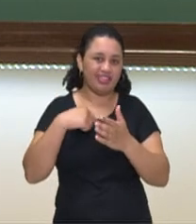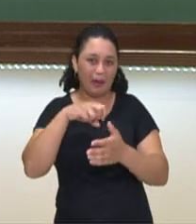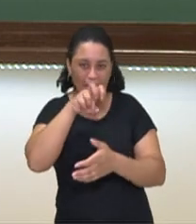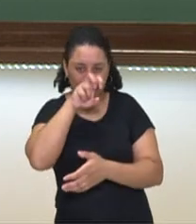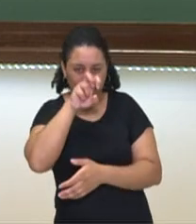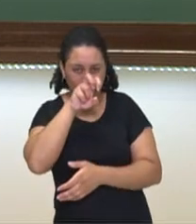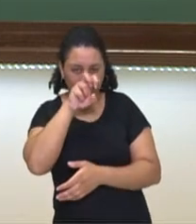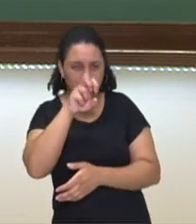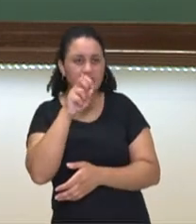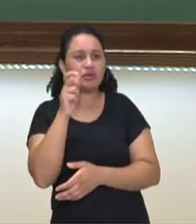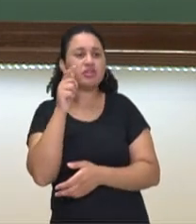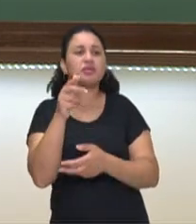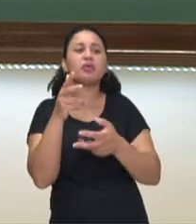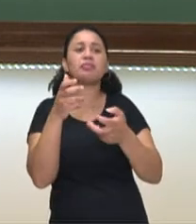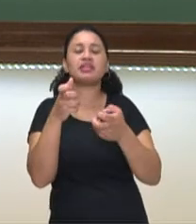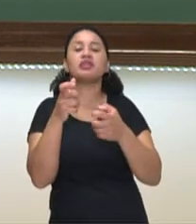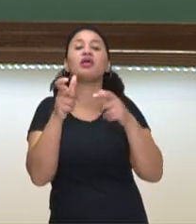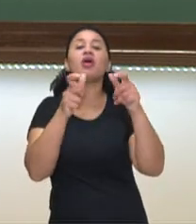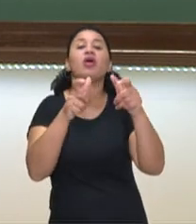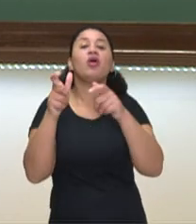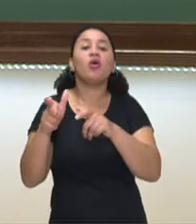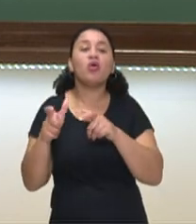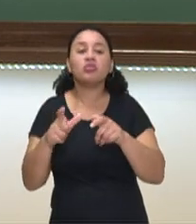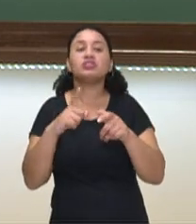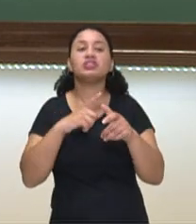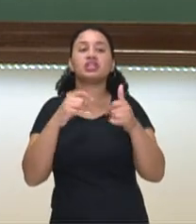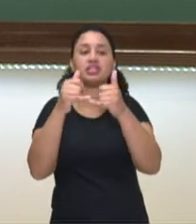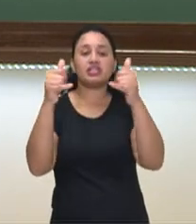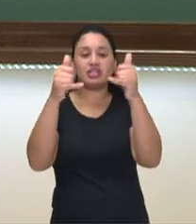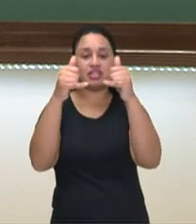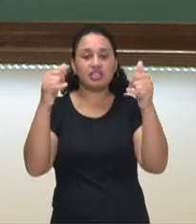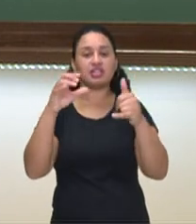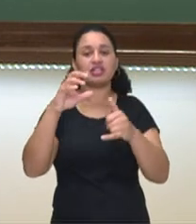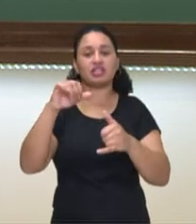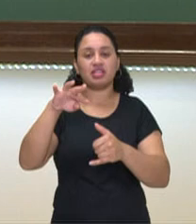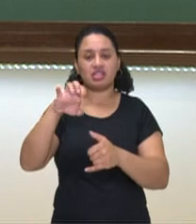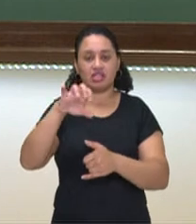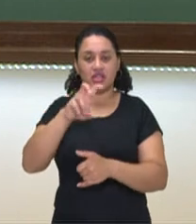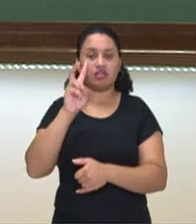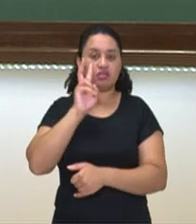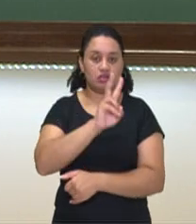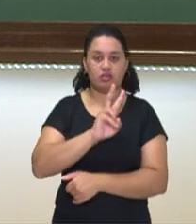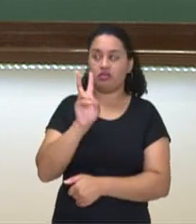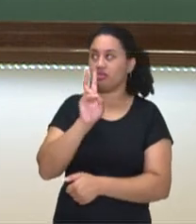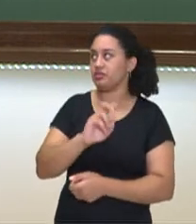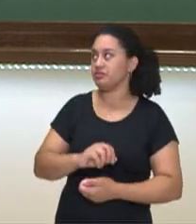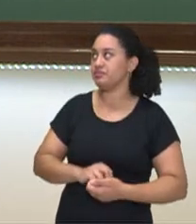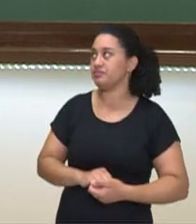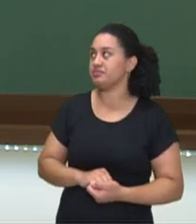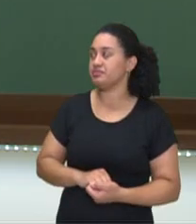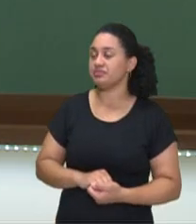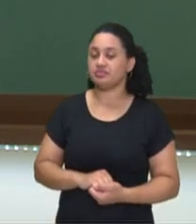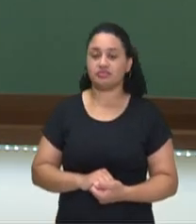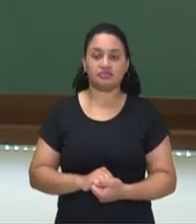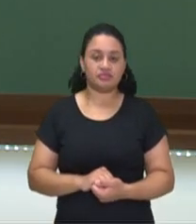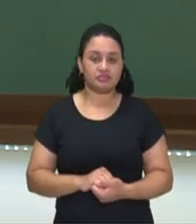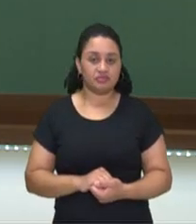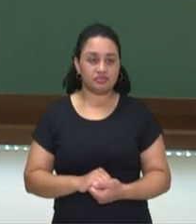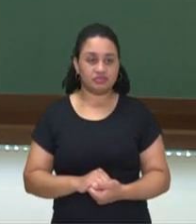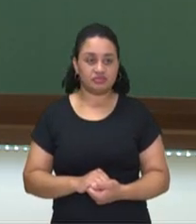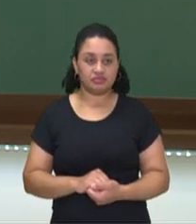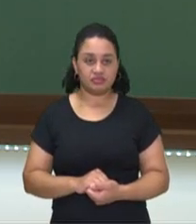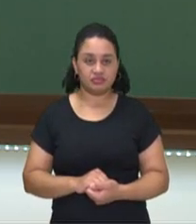da Mônica, ali nós temos a indicação das linhas cinéticas. Vamos relembrar. Então, ó, essa